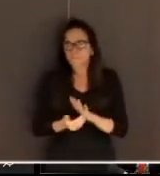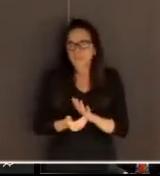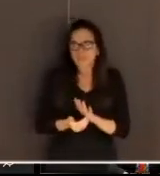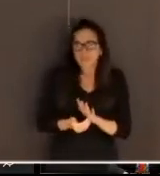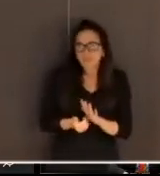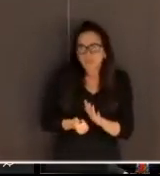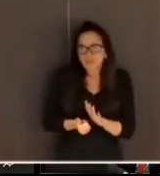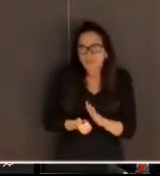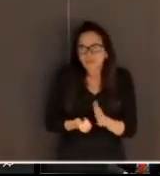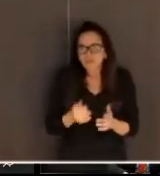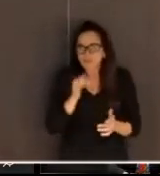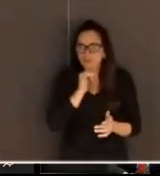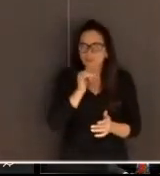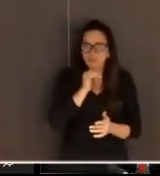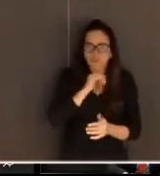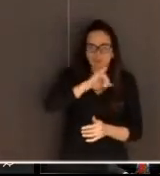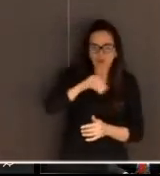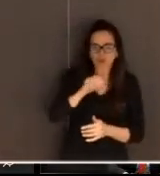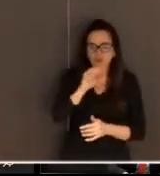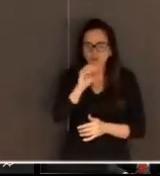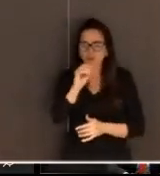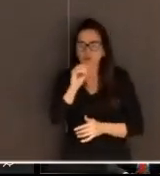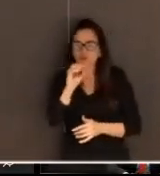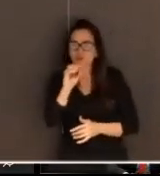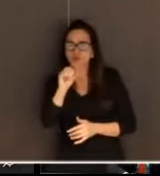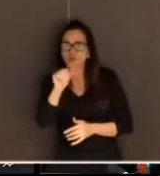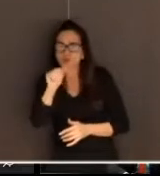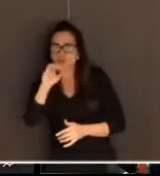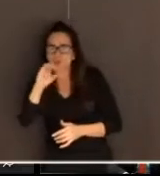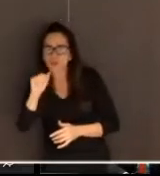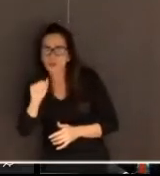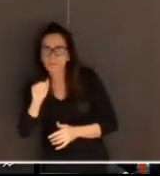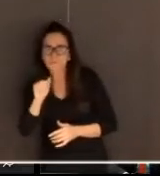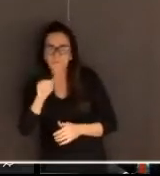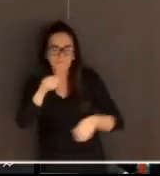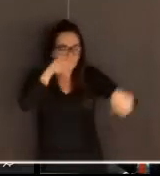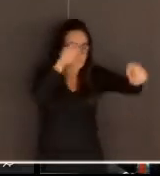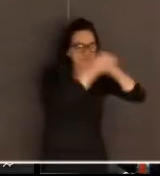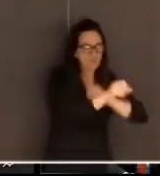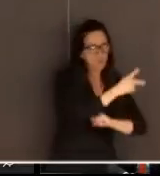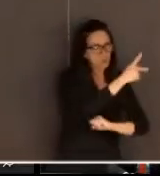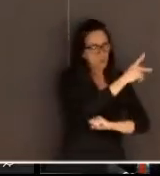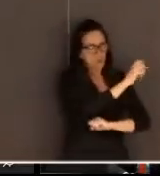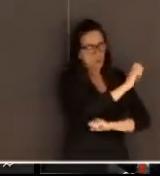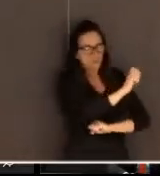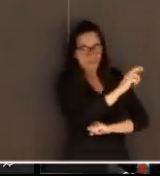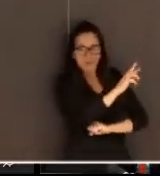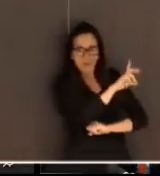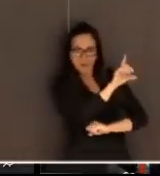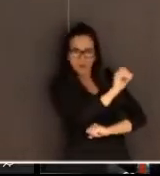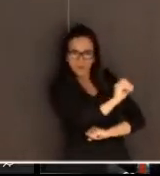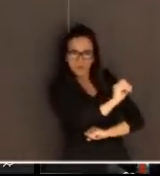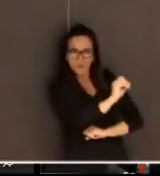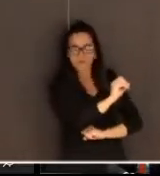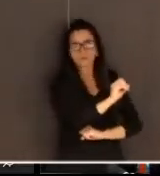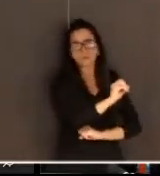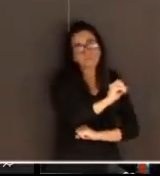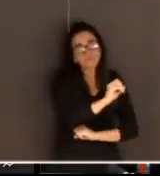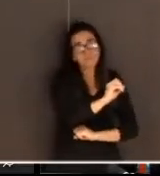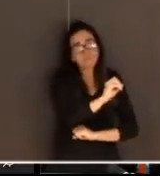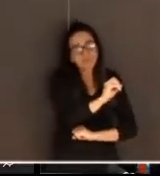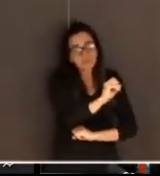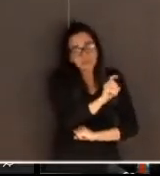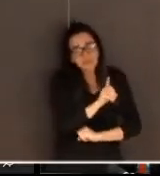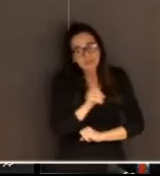matou Pedro, o êxito probatório ocorrerá quando o jurado responde sim a este quesito. Se João